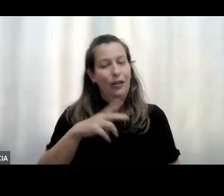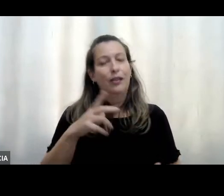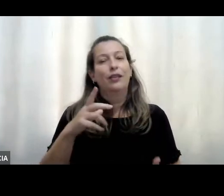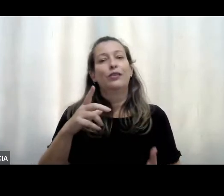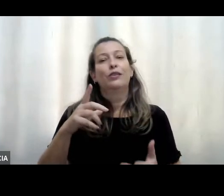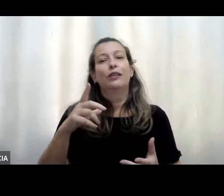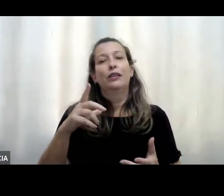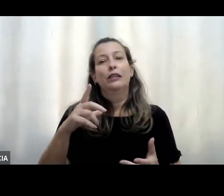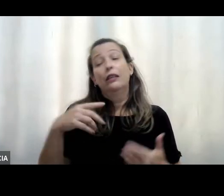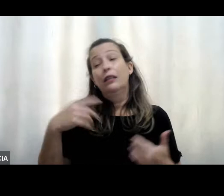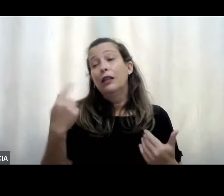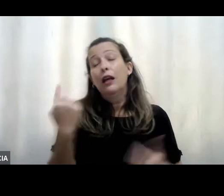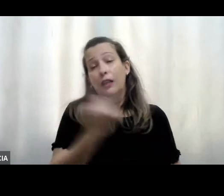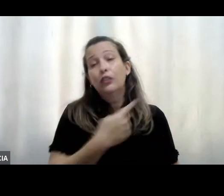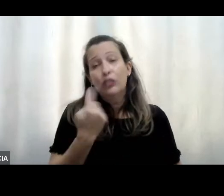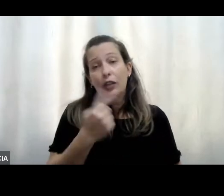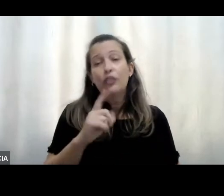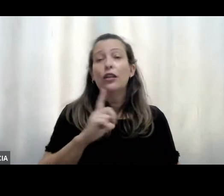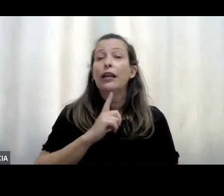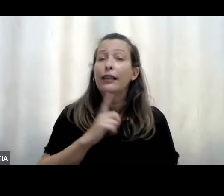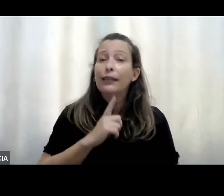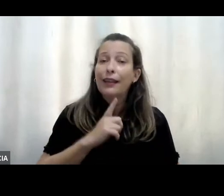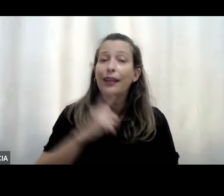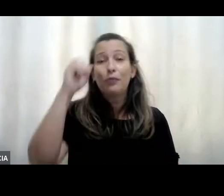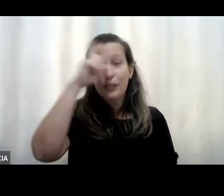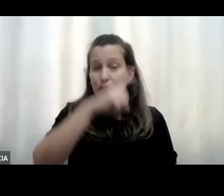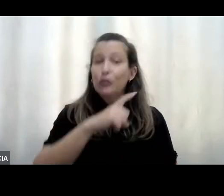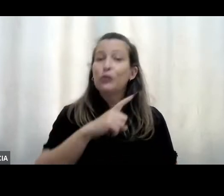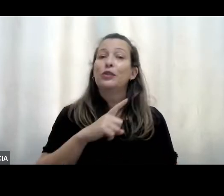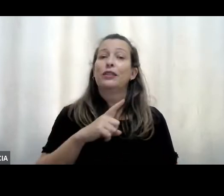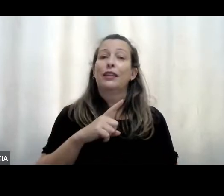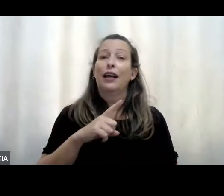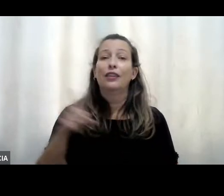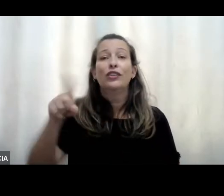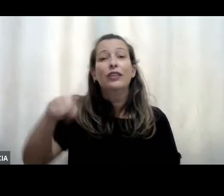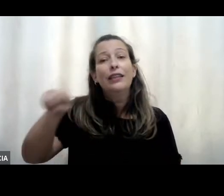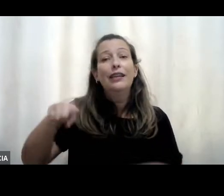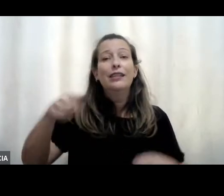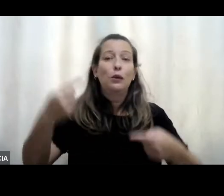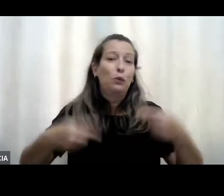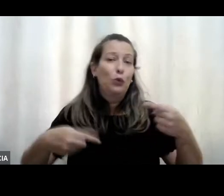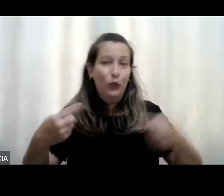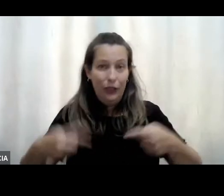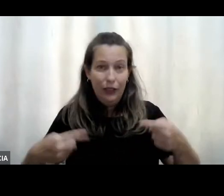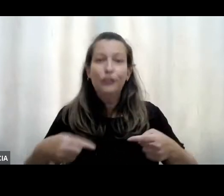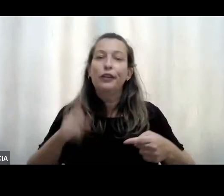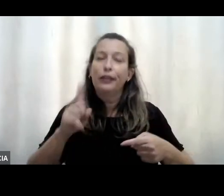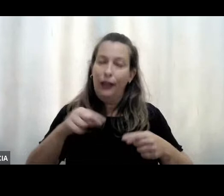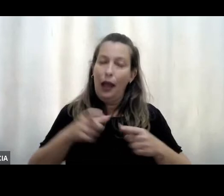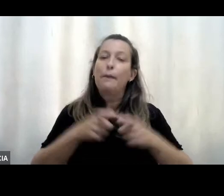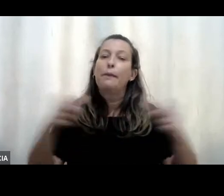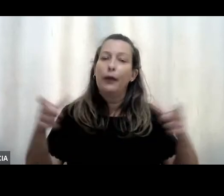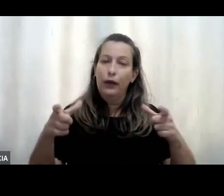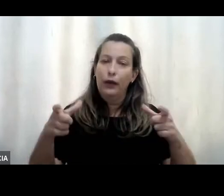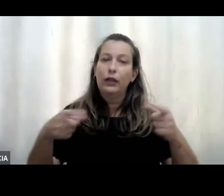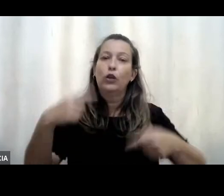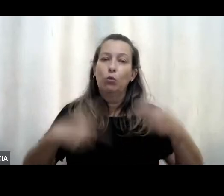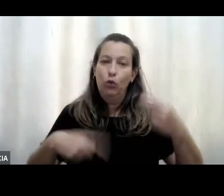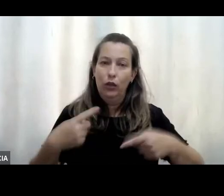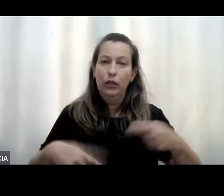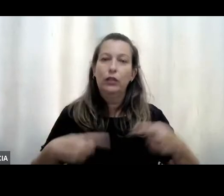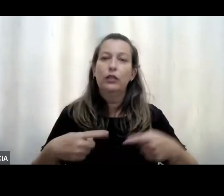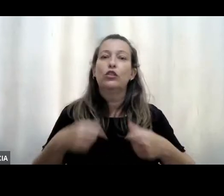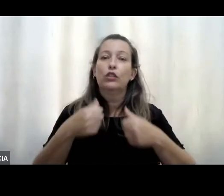colonial, a gente tem uma dificuldade que esses políticos, né, boa parte deles, né, esses políticos que estão aí no